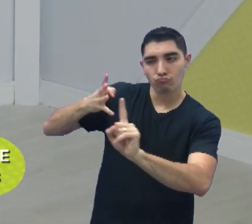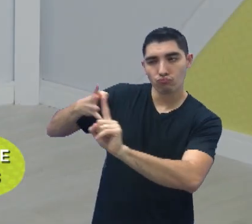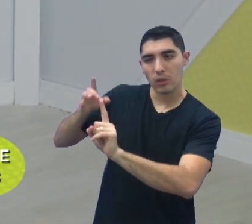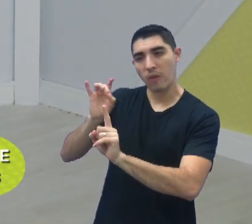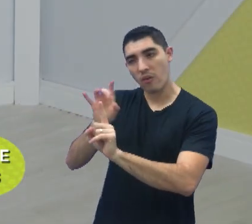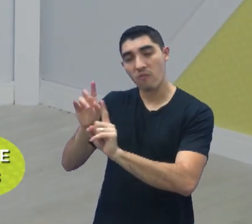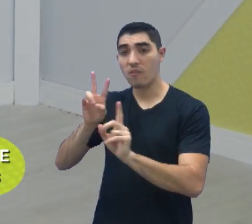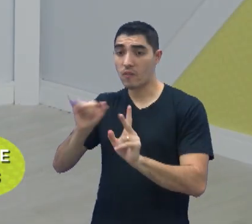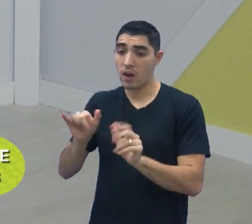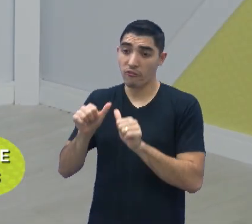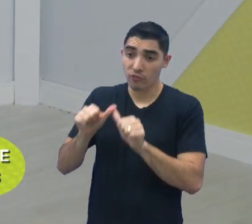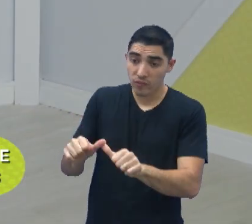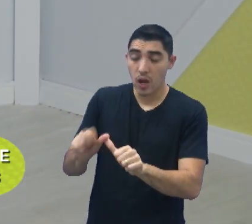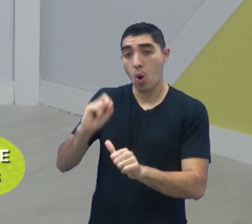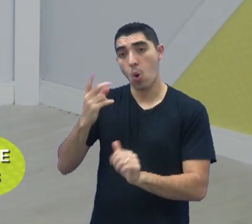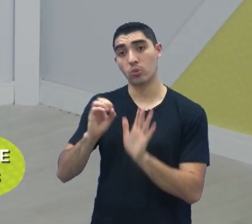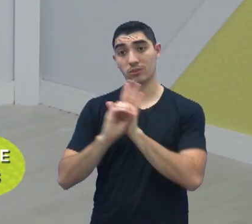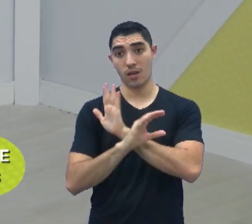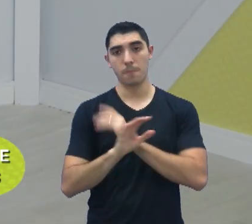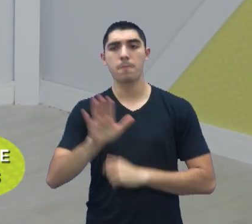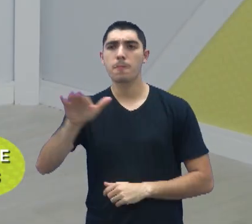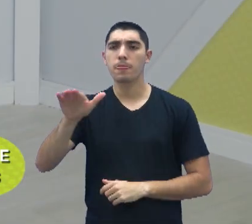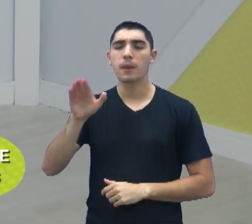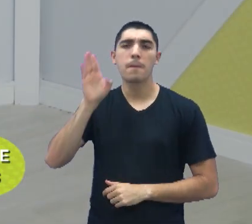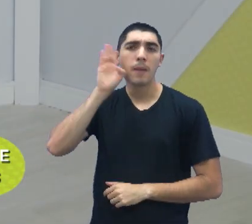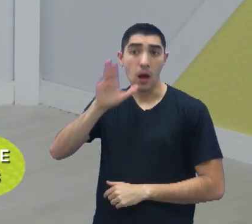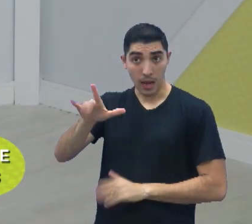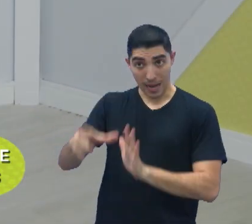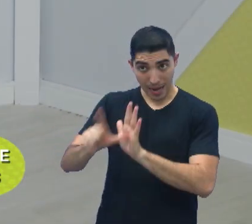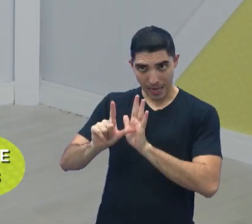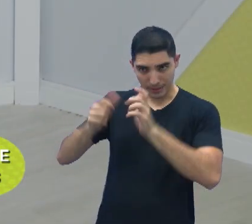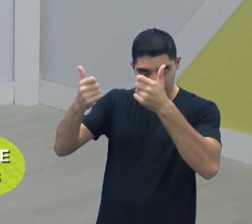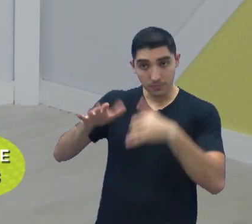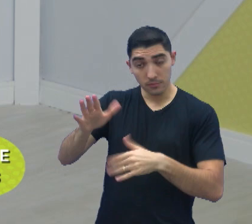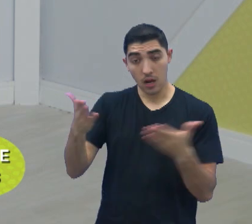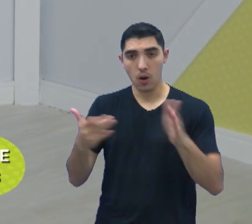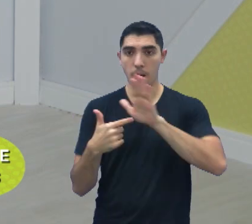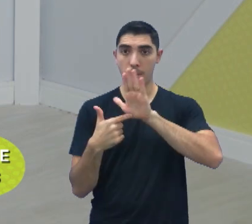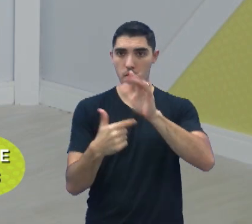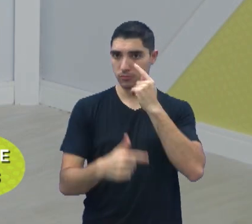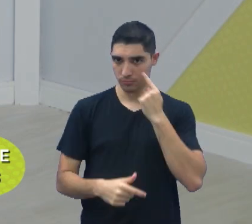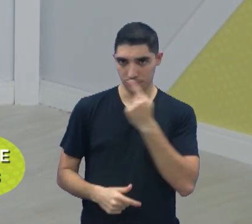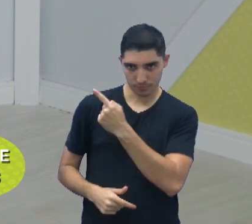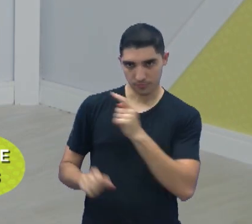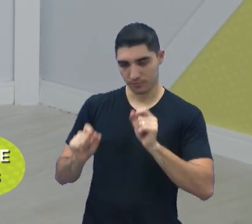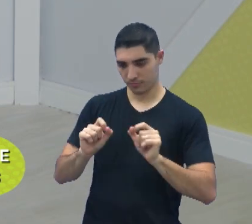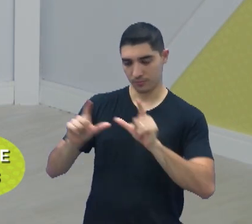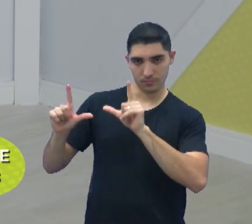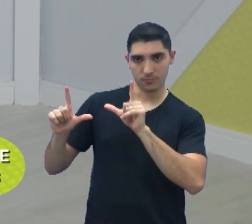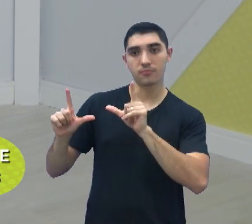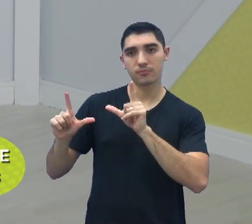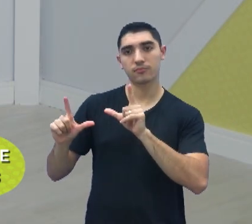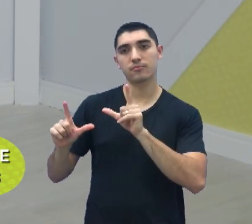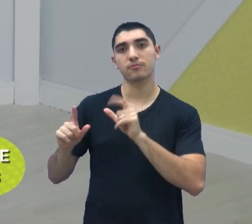Então, Paulito, antes de você falar, vamos colocar, Matheus, coloca pra gente, por gentileza,